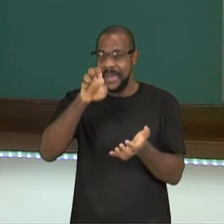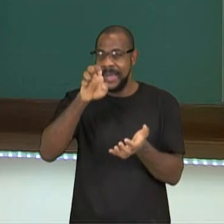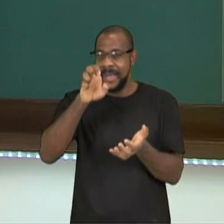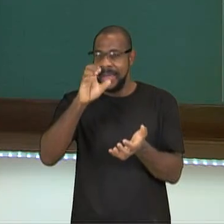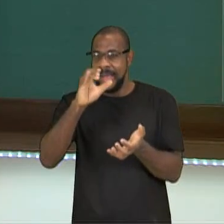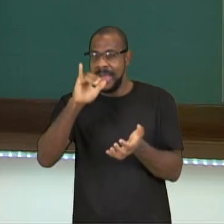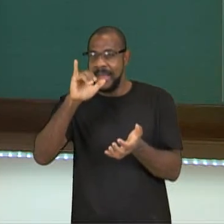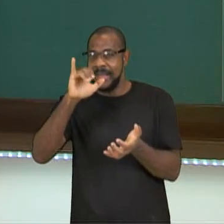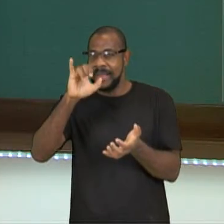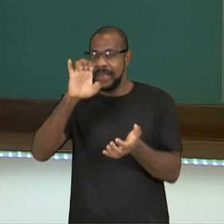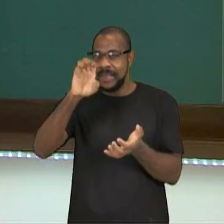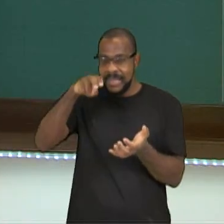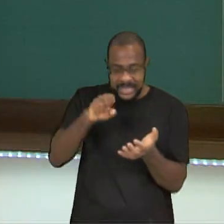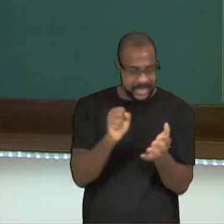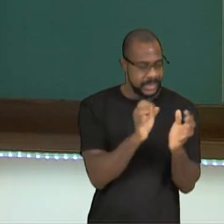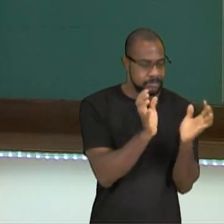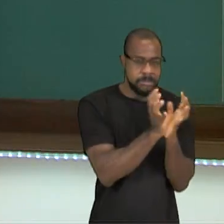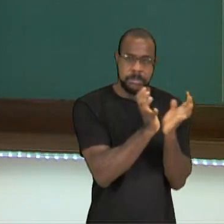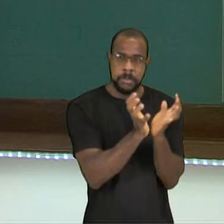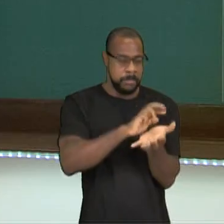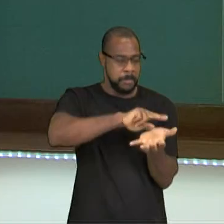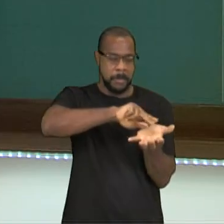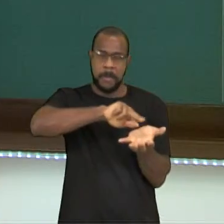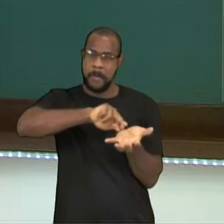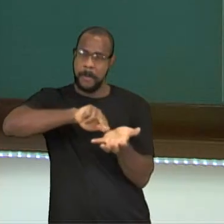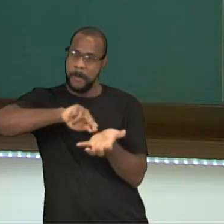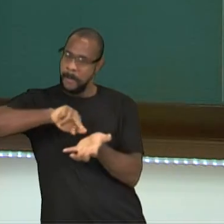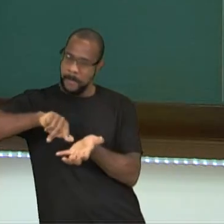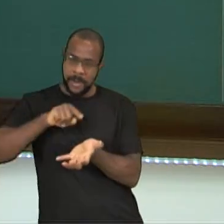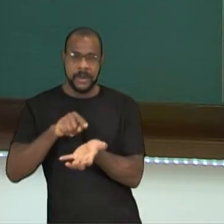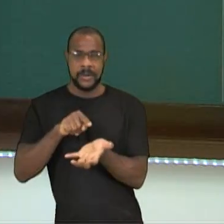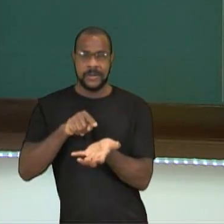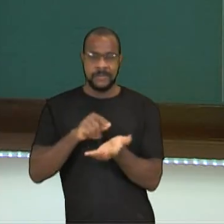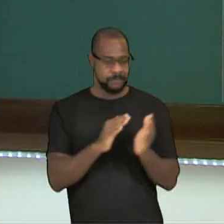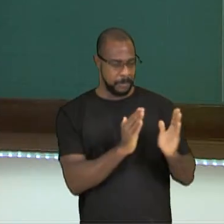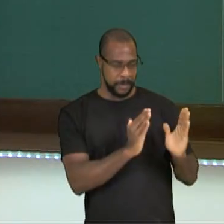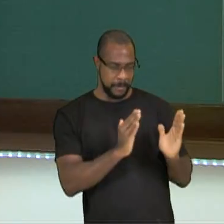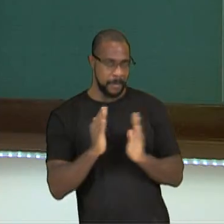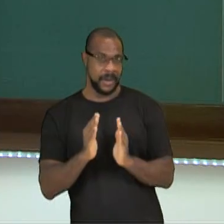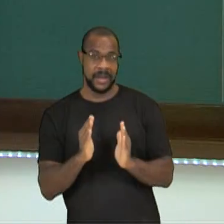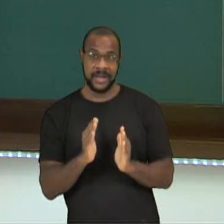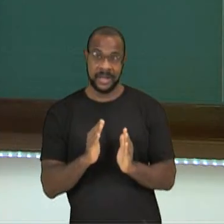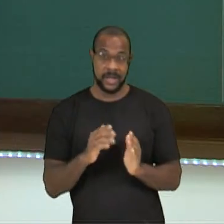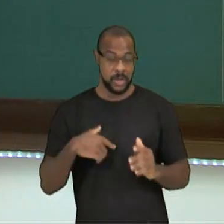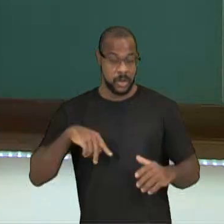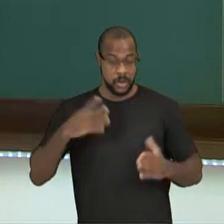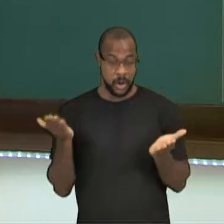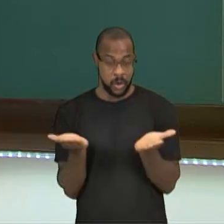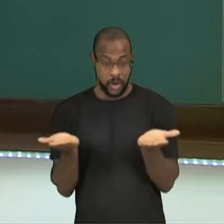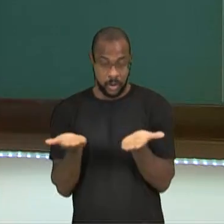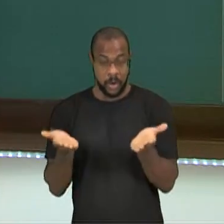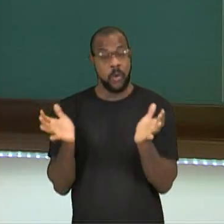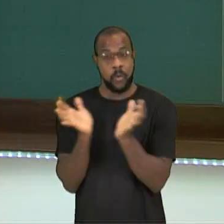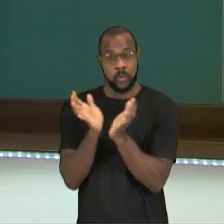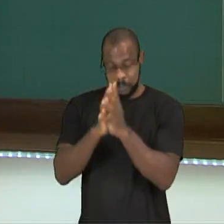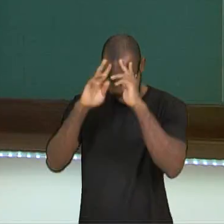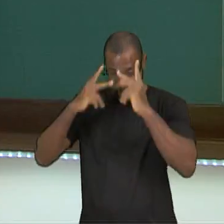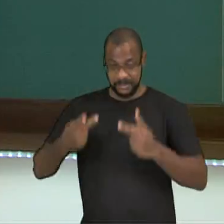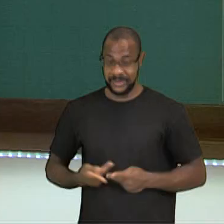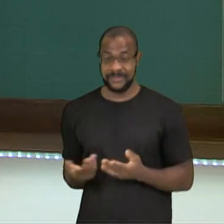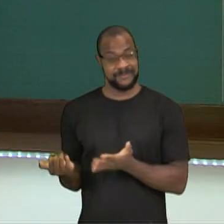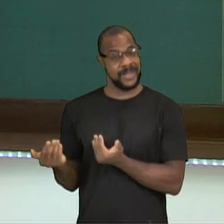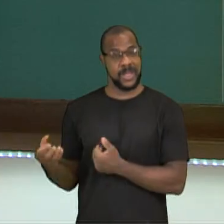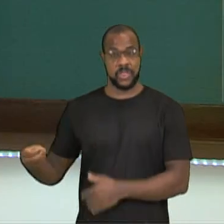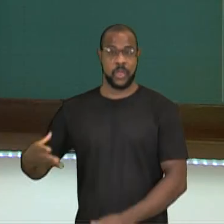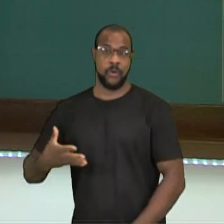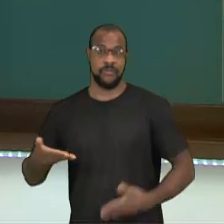mil anos atrás do Homo habilis, do Homo erectus. Então assim, a nossa espécie é muito jovem, se pensarmos nessa linha. Mas a gente conseguiu fazer coisas